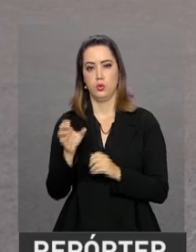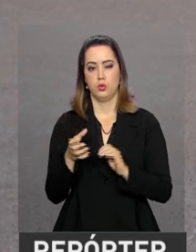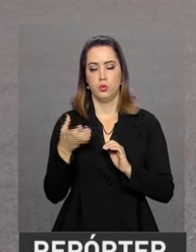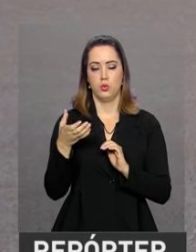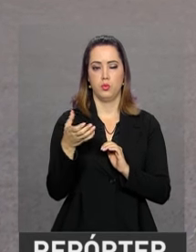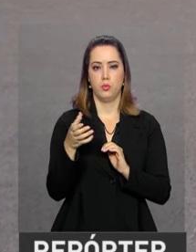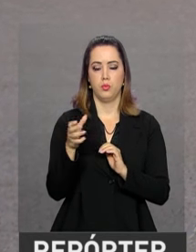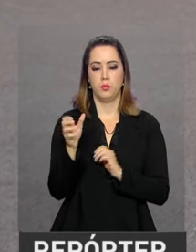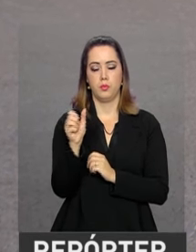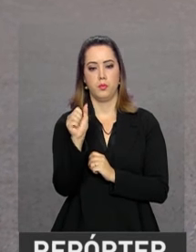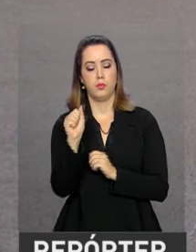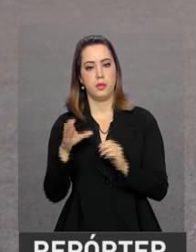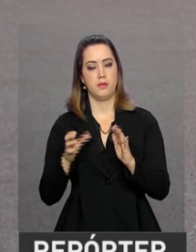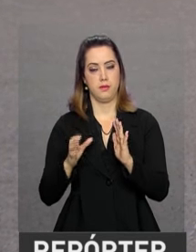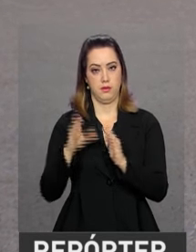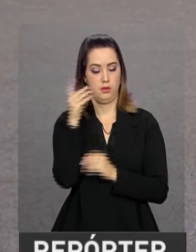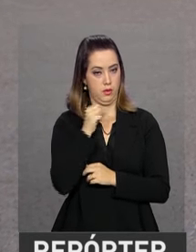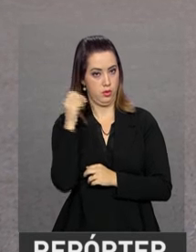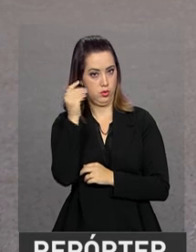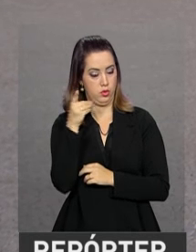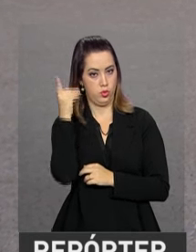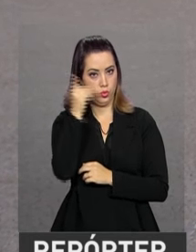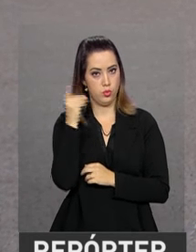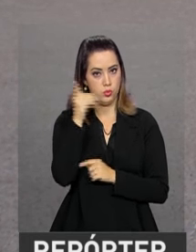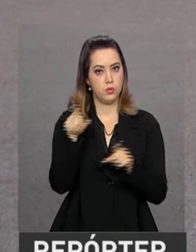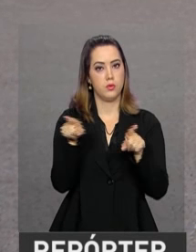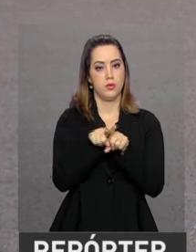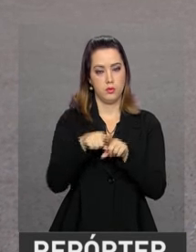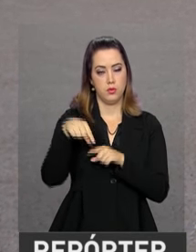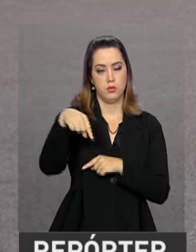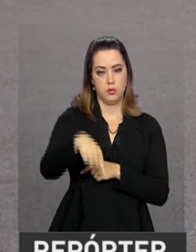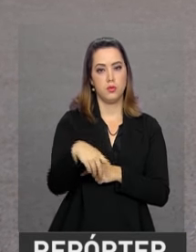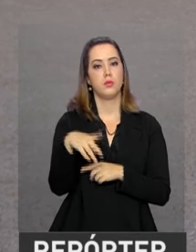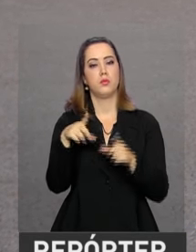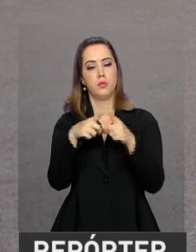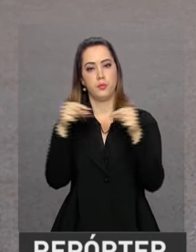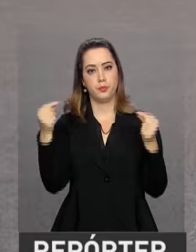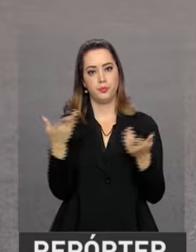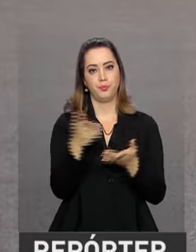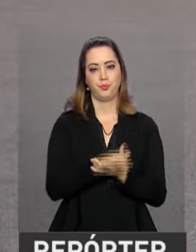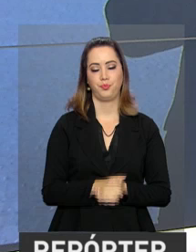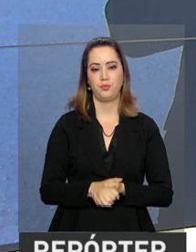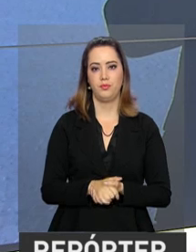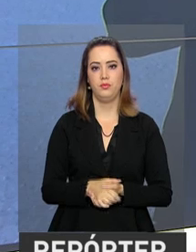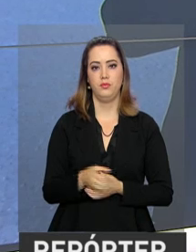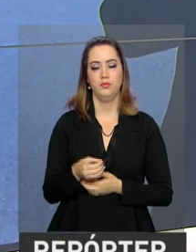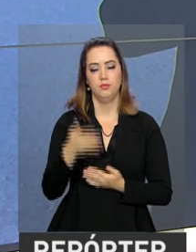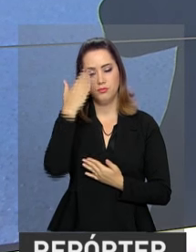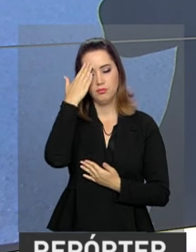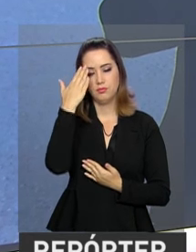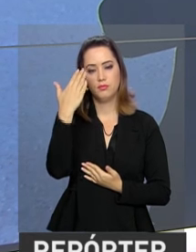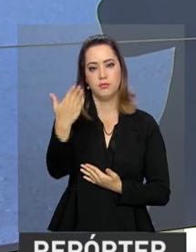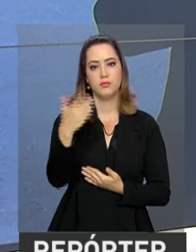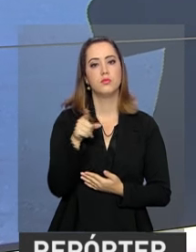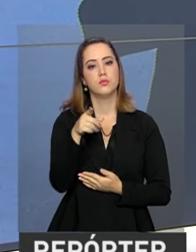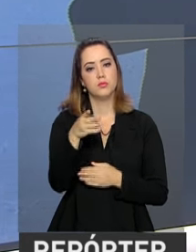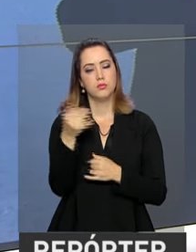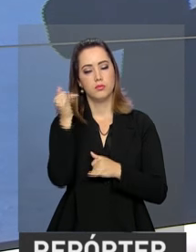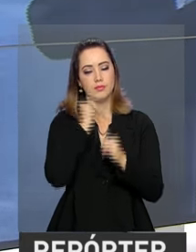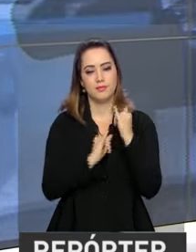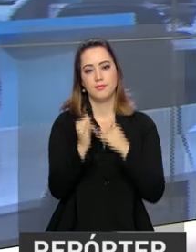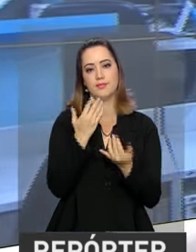estados e do Distrito Federal. Esse encontro também aqui no Palácio do Planalto. Daniele, com você. Obrigada, João Pedro, pelas suas